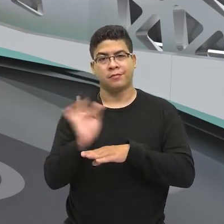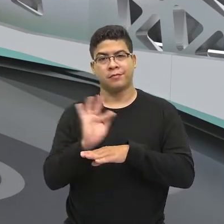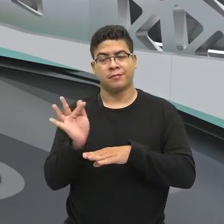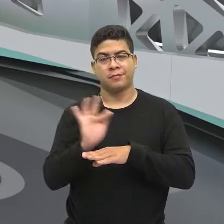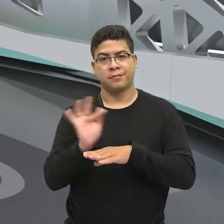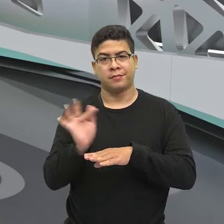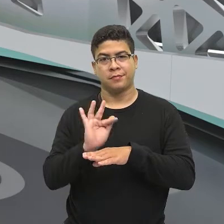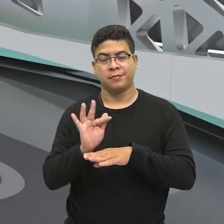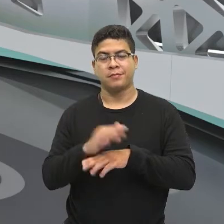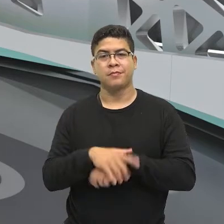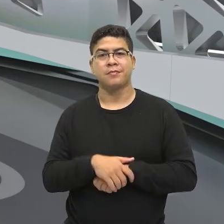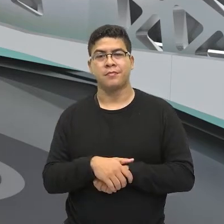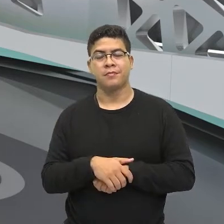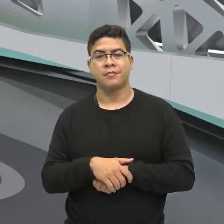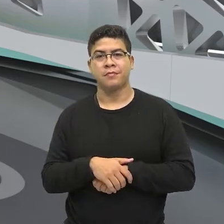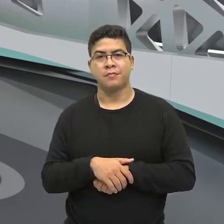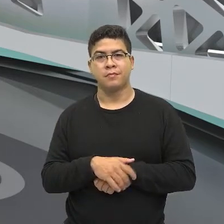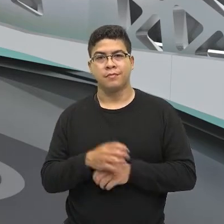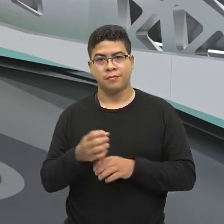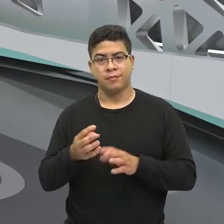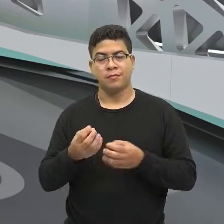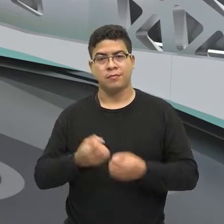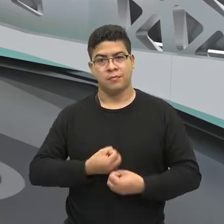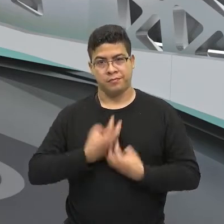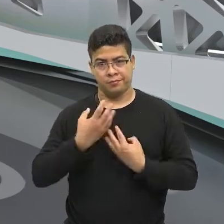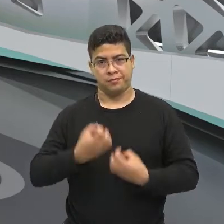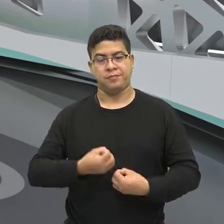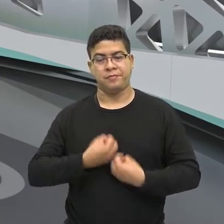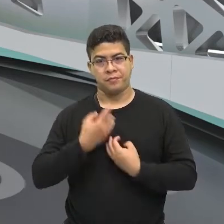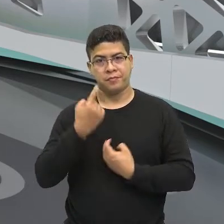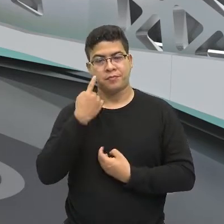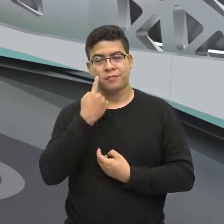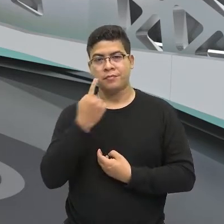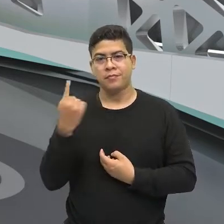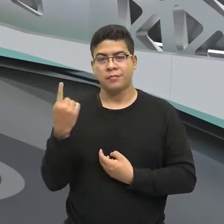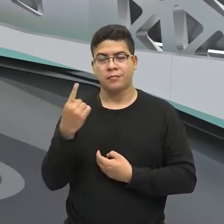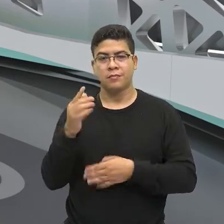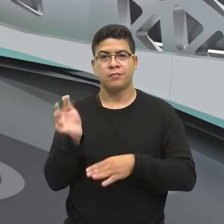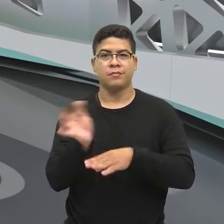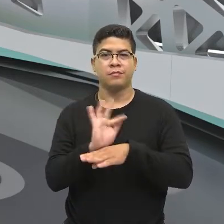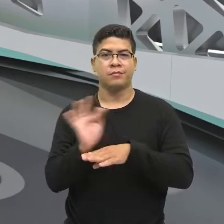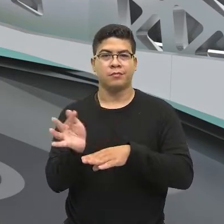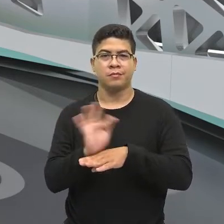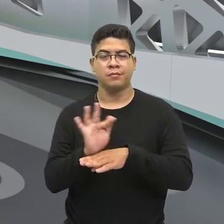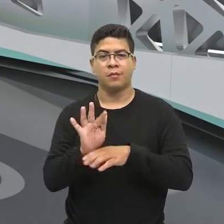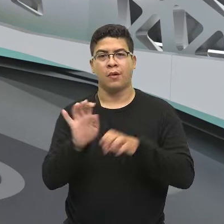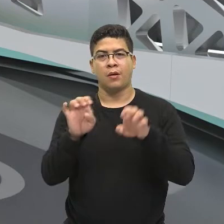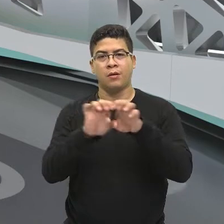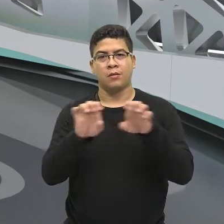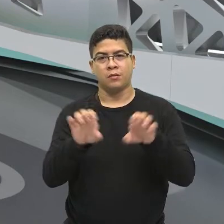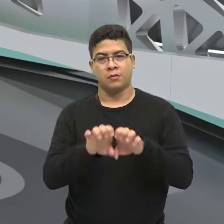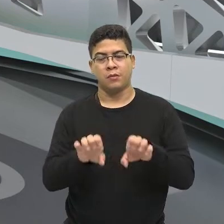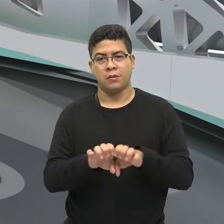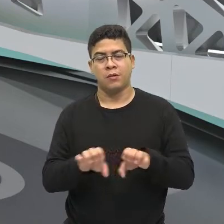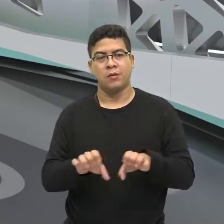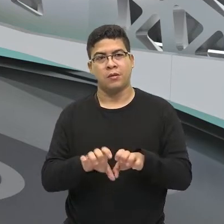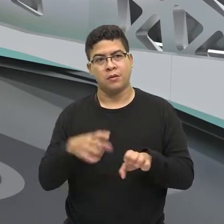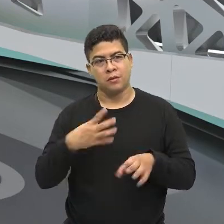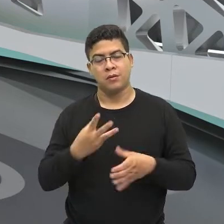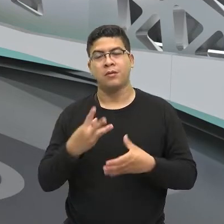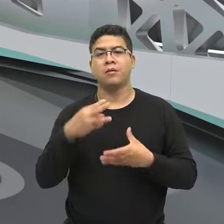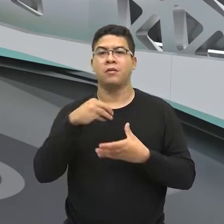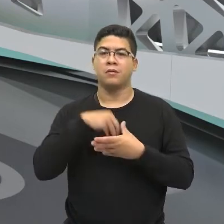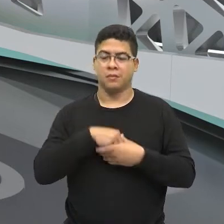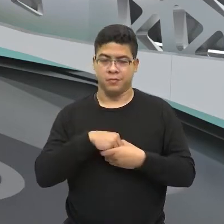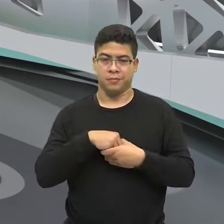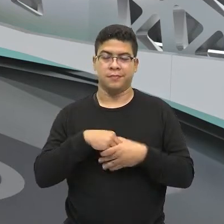Então ele fez esse poema dentro dessa formalidade, seguindo toda uma estrutura que os parnasianistas